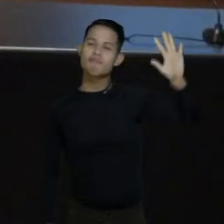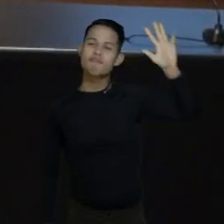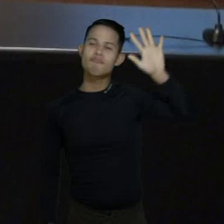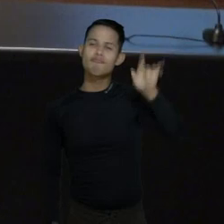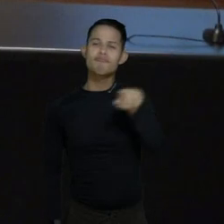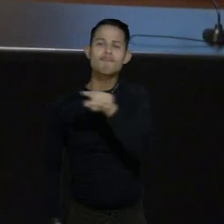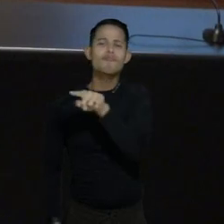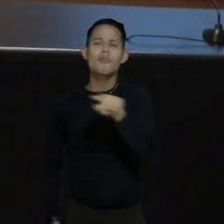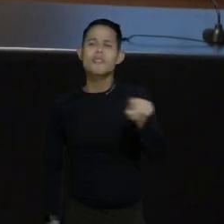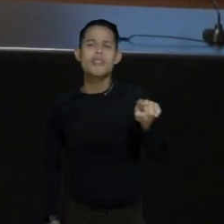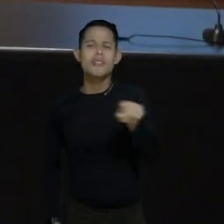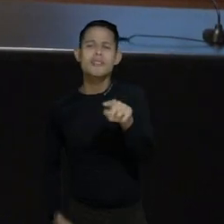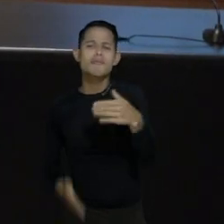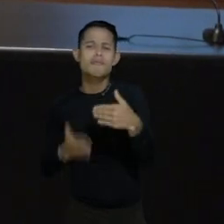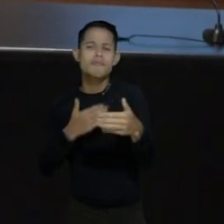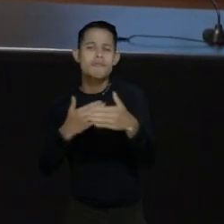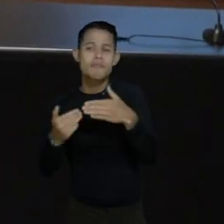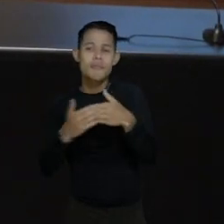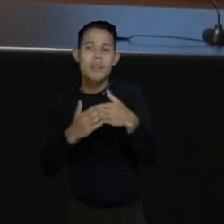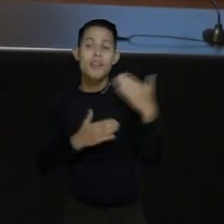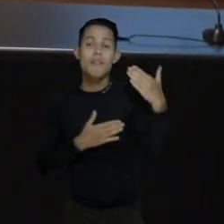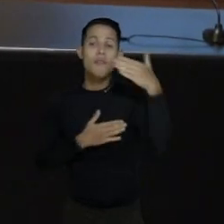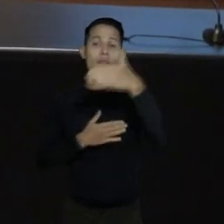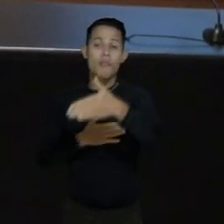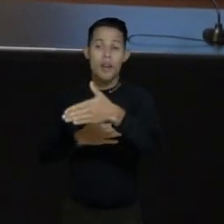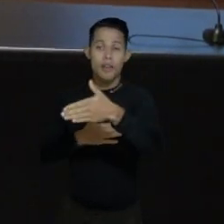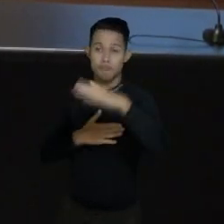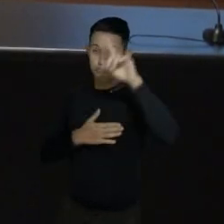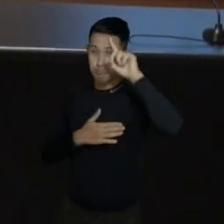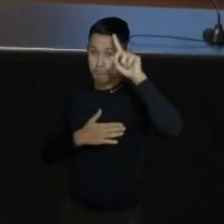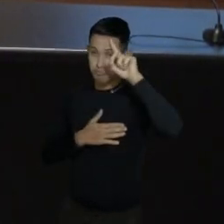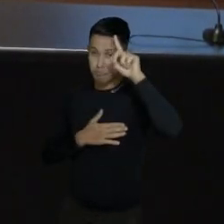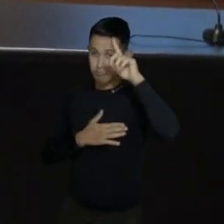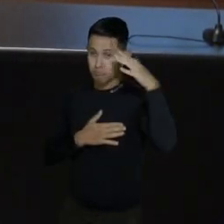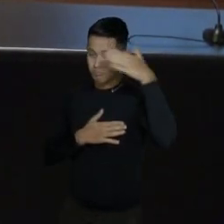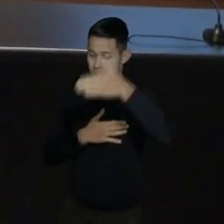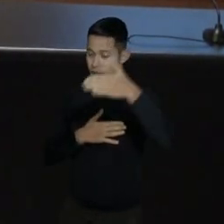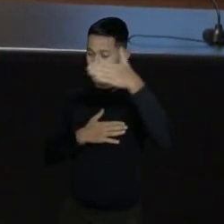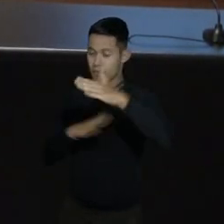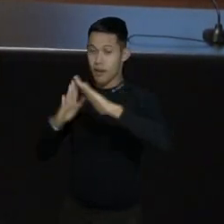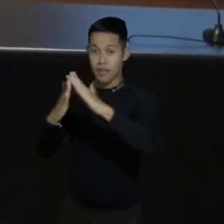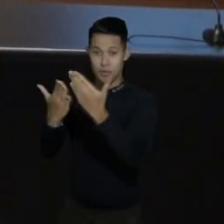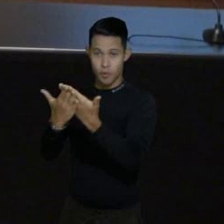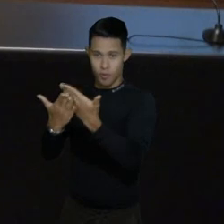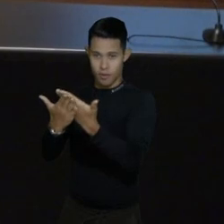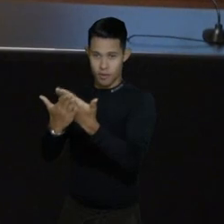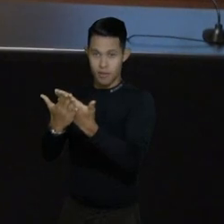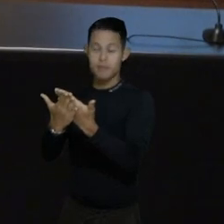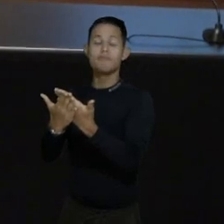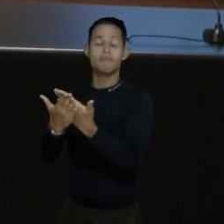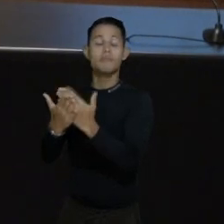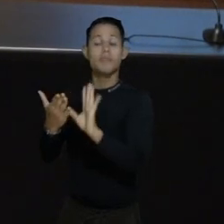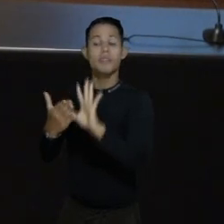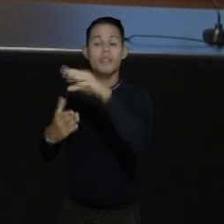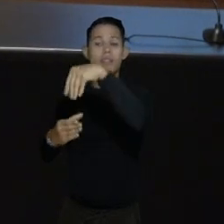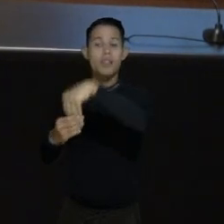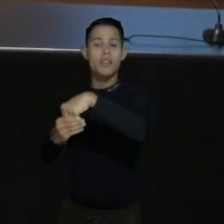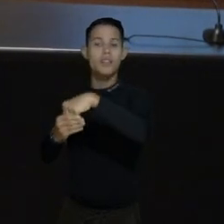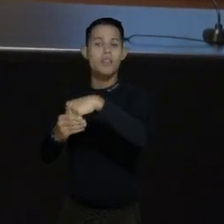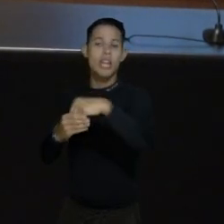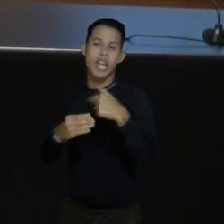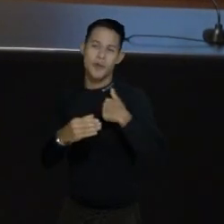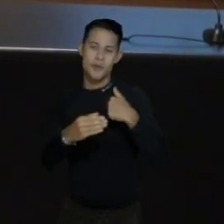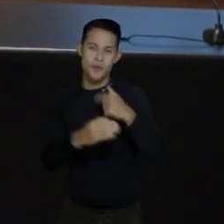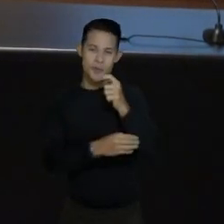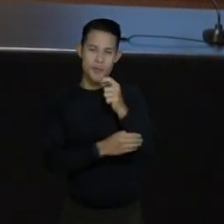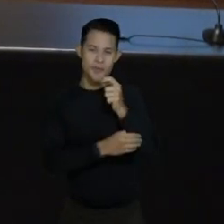vocês se você vai pra escola todos os dias e todos os dias você fica eh eu brinco que eu falo assim você fica